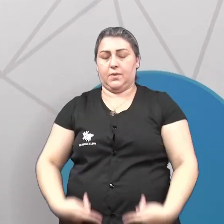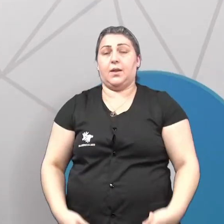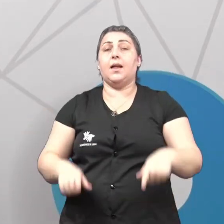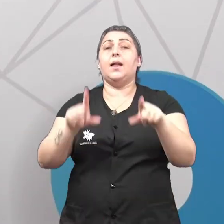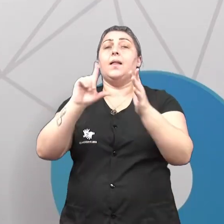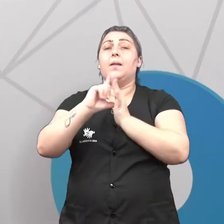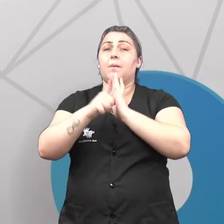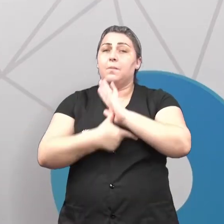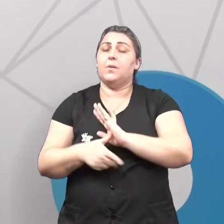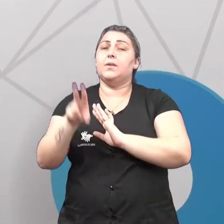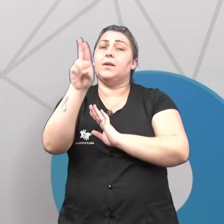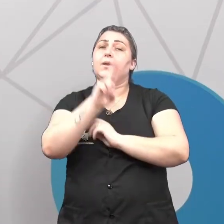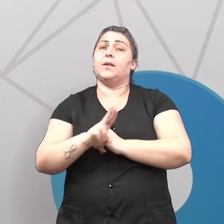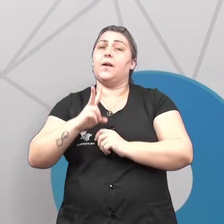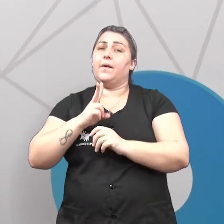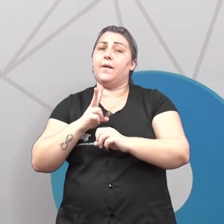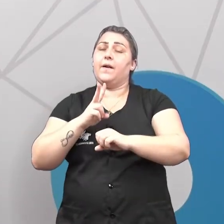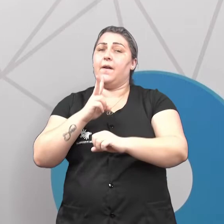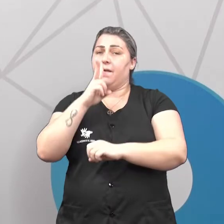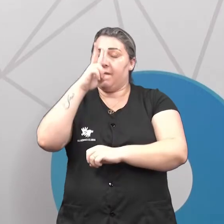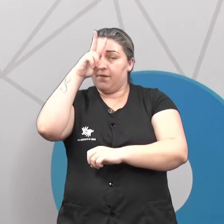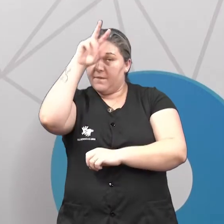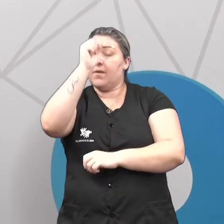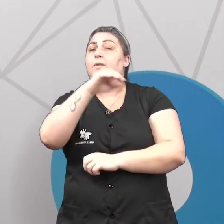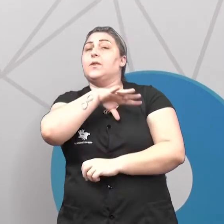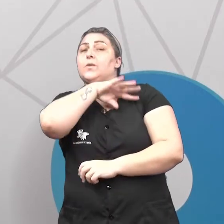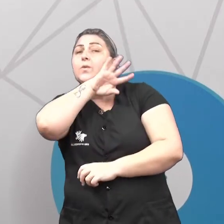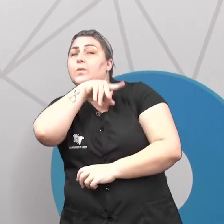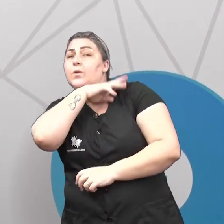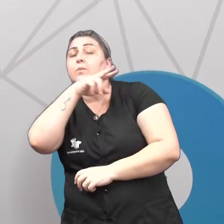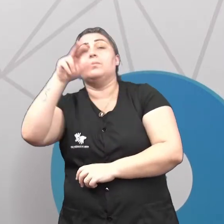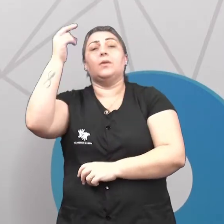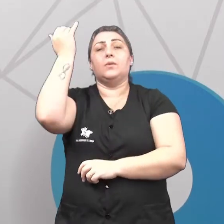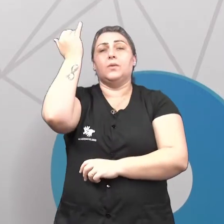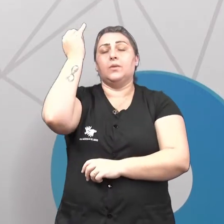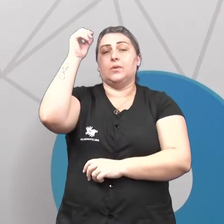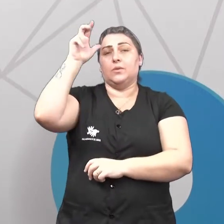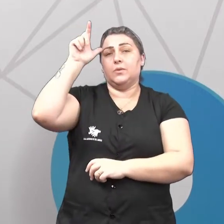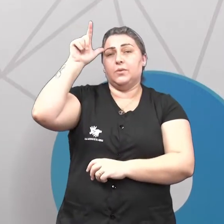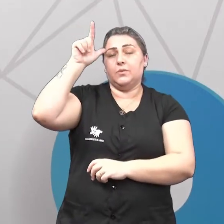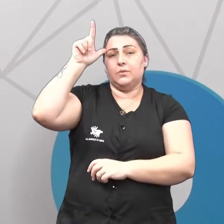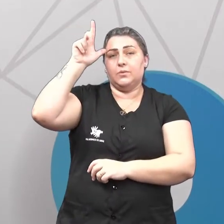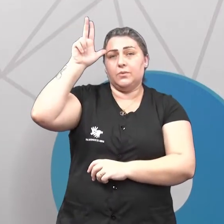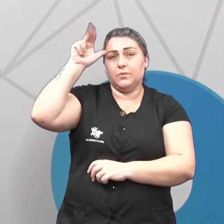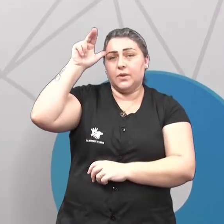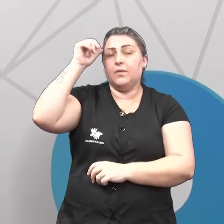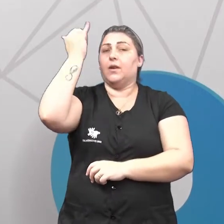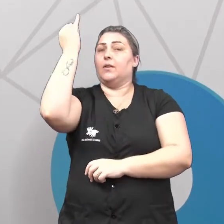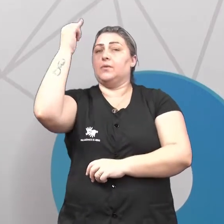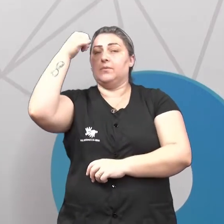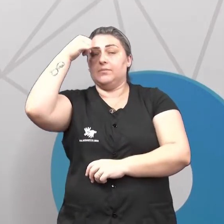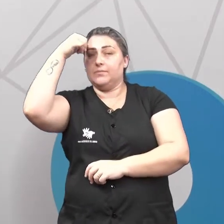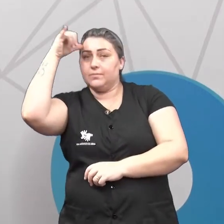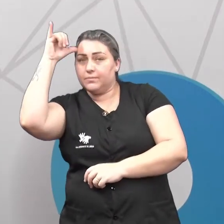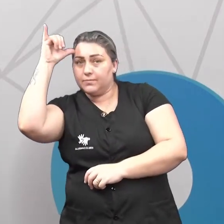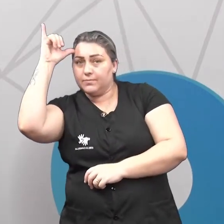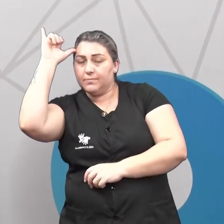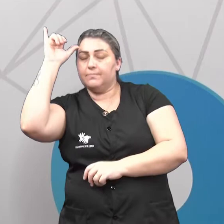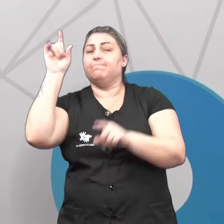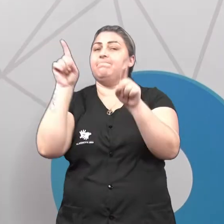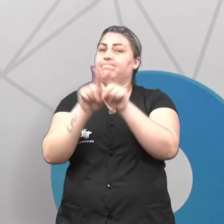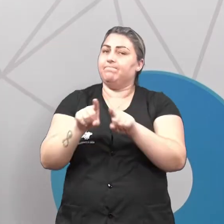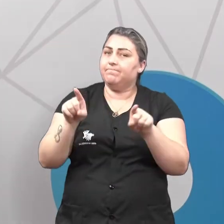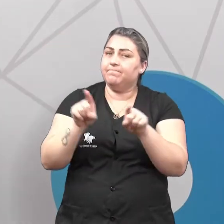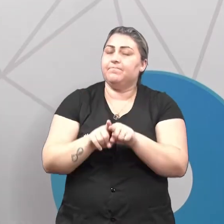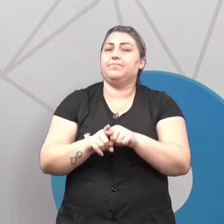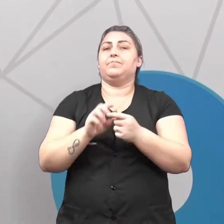usam a força de tração do animal, do gado, né, para também girar a moenda e facilitar assim a